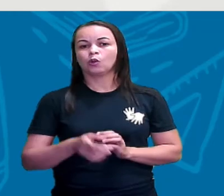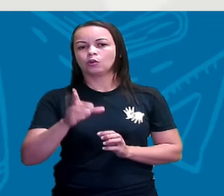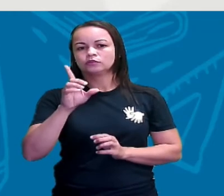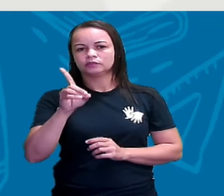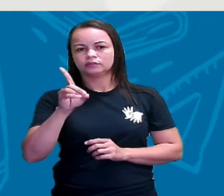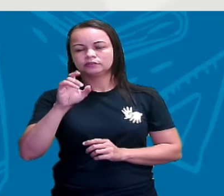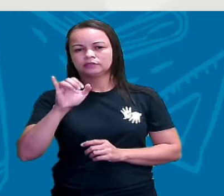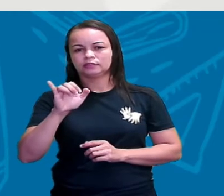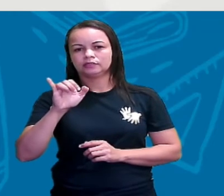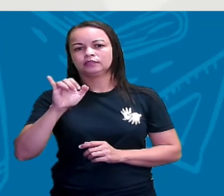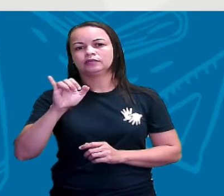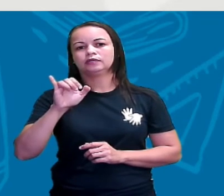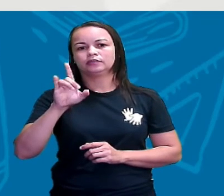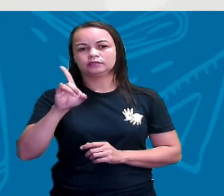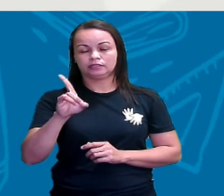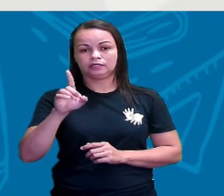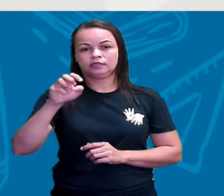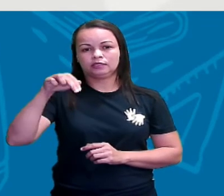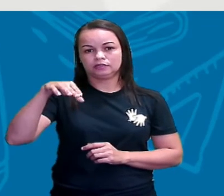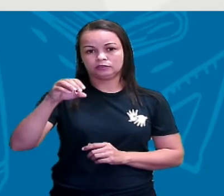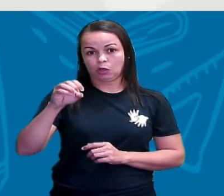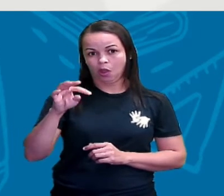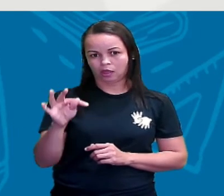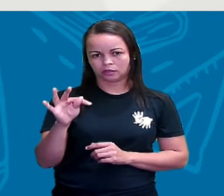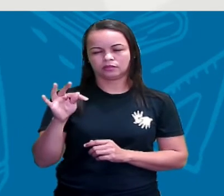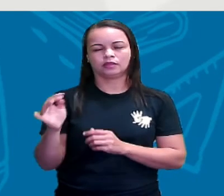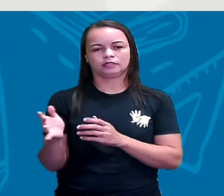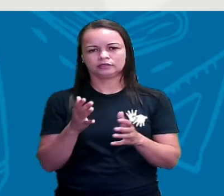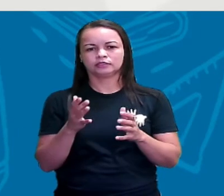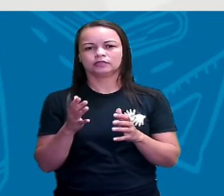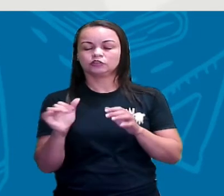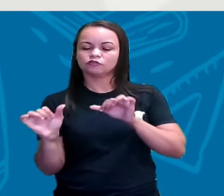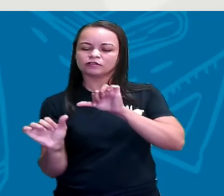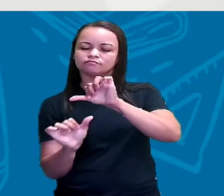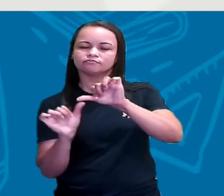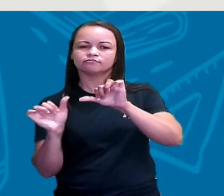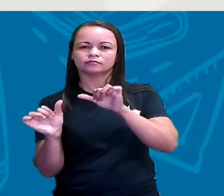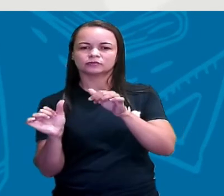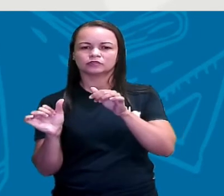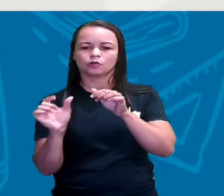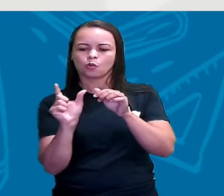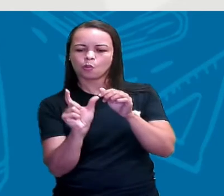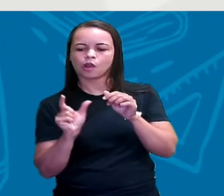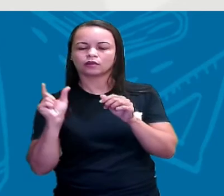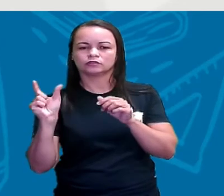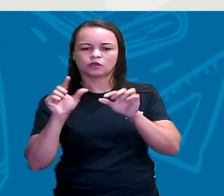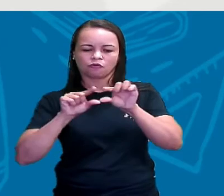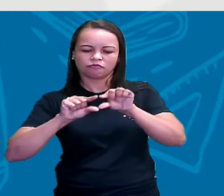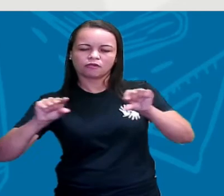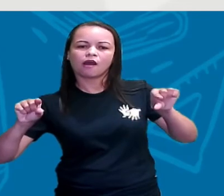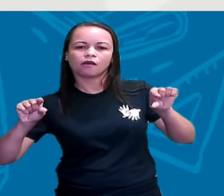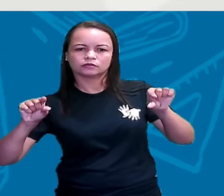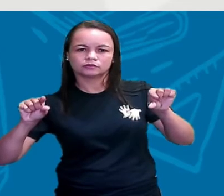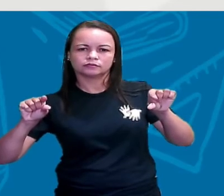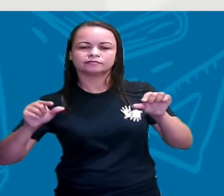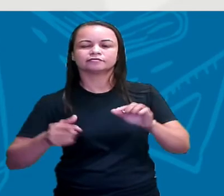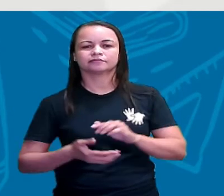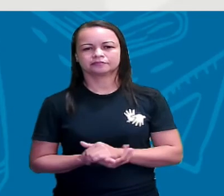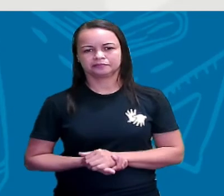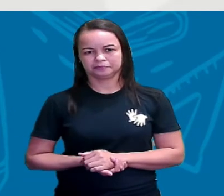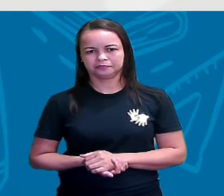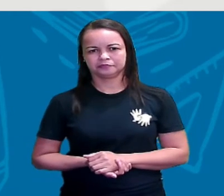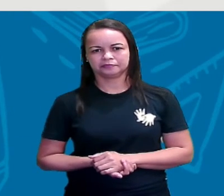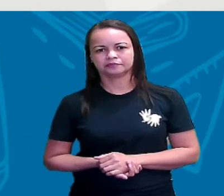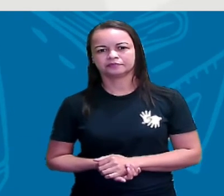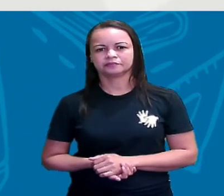not. Colocou aí o teu verbo go, ele vem para o lugar do went. E coloca o resto da frase. To the United